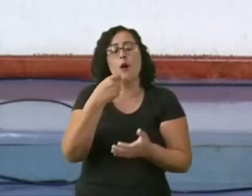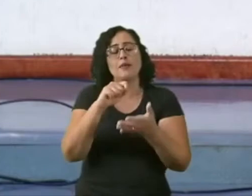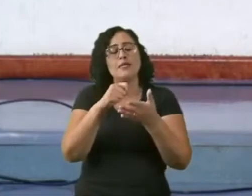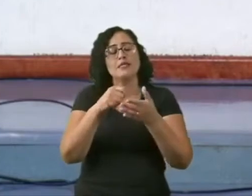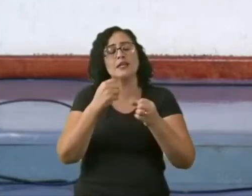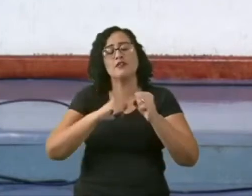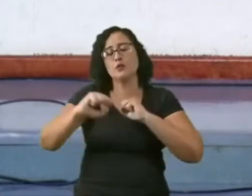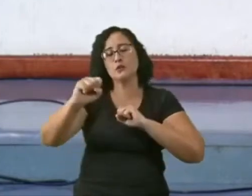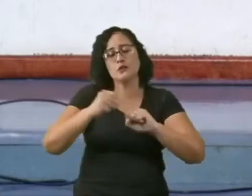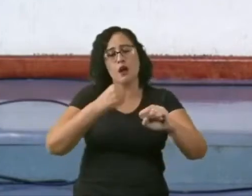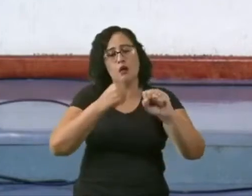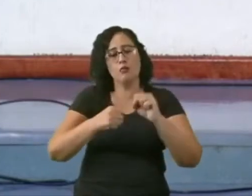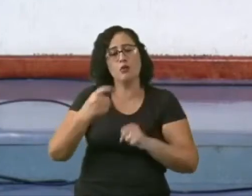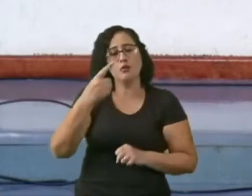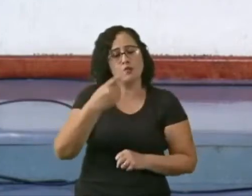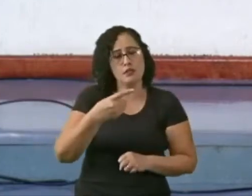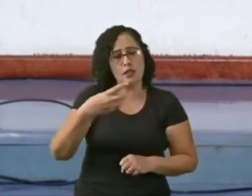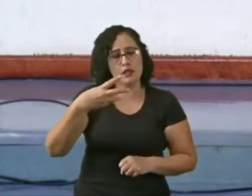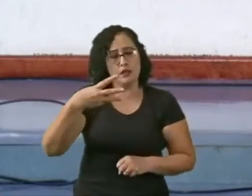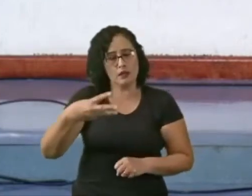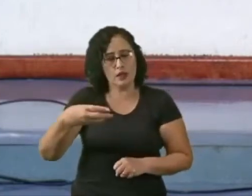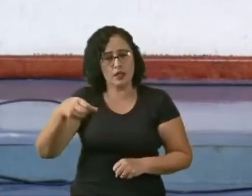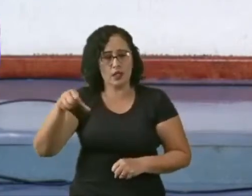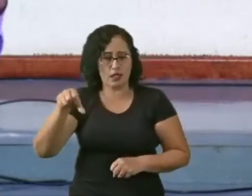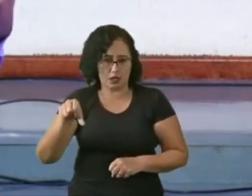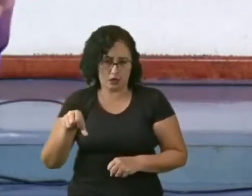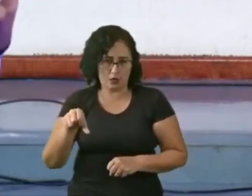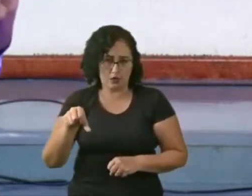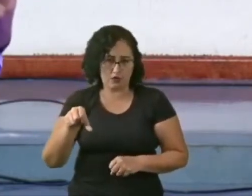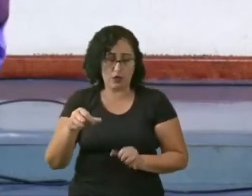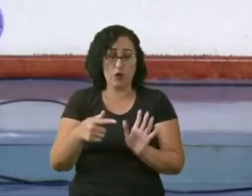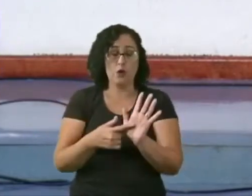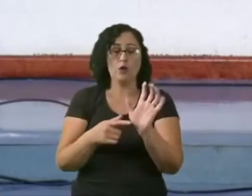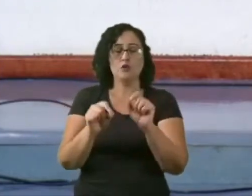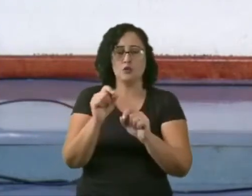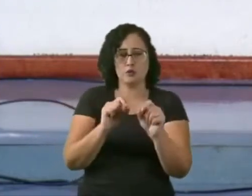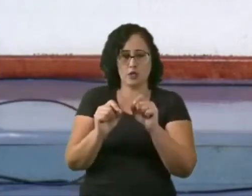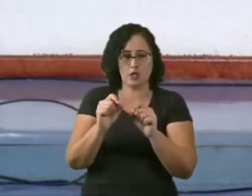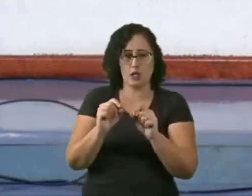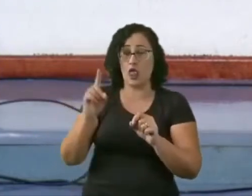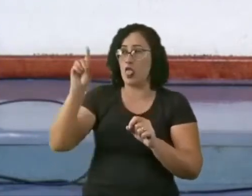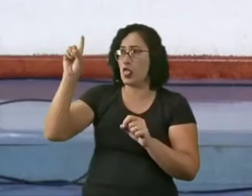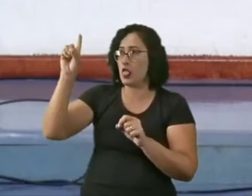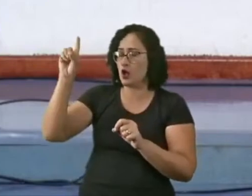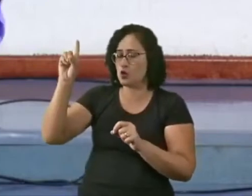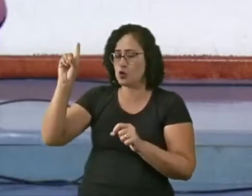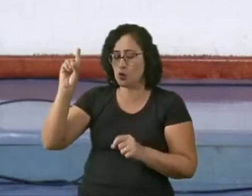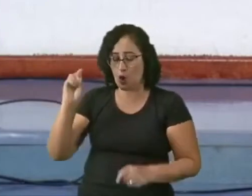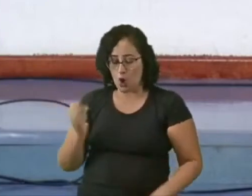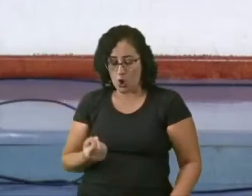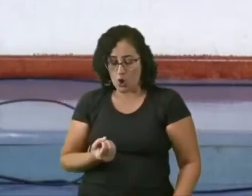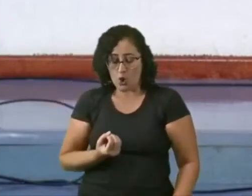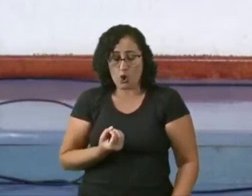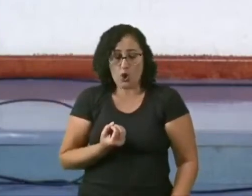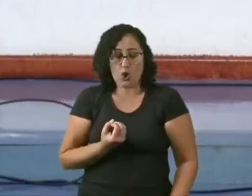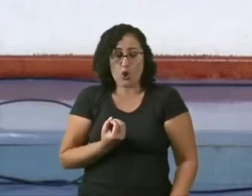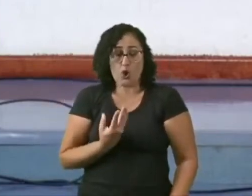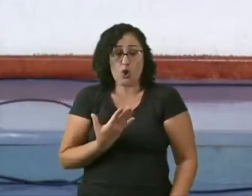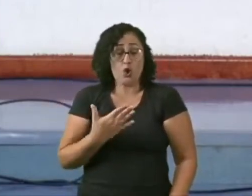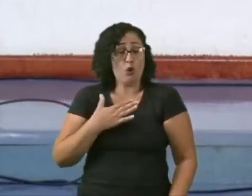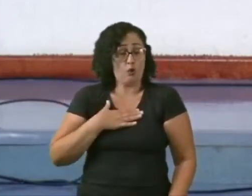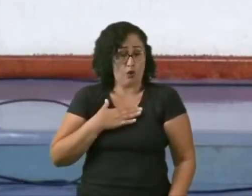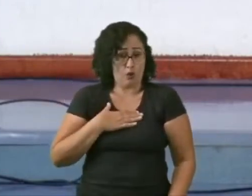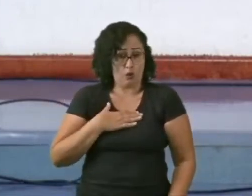Salmo 139, versículo 13, diz: tu criaste no íntimo do meu ser, e me teceste no ventre da minha mãe.